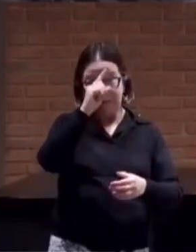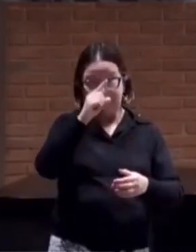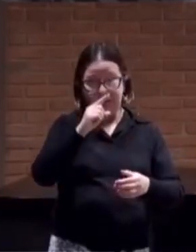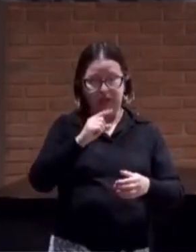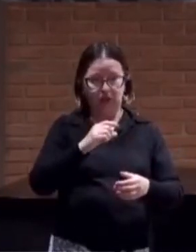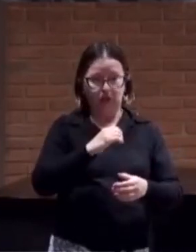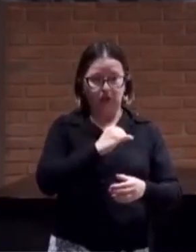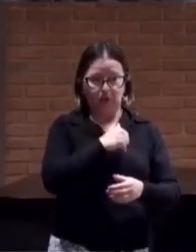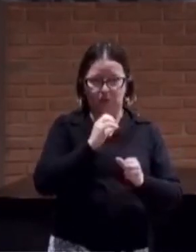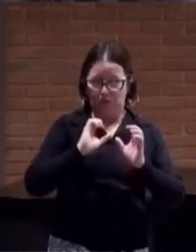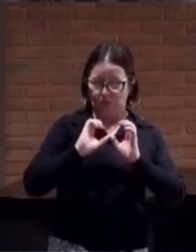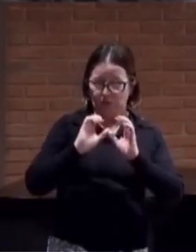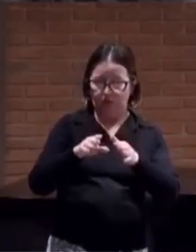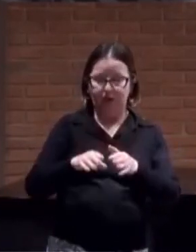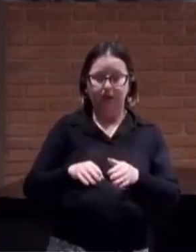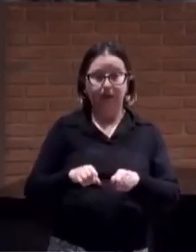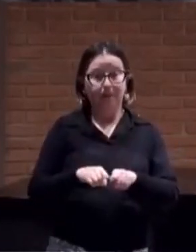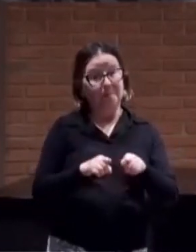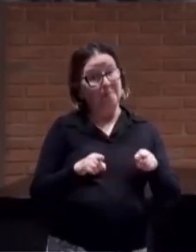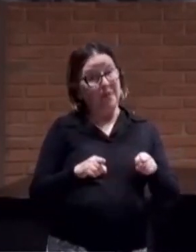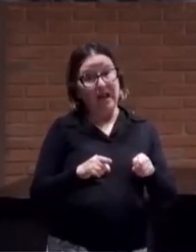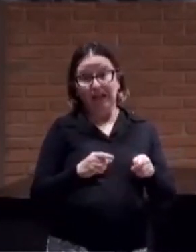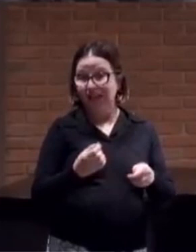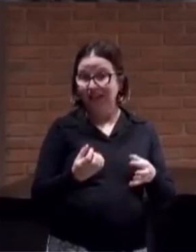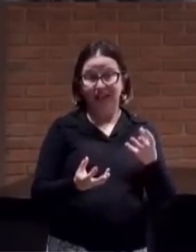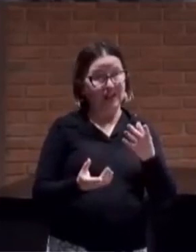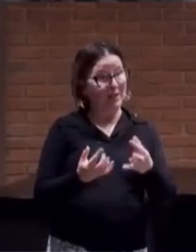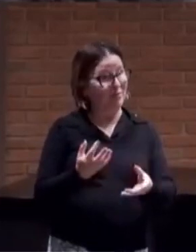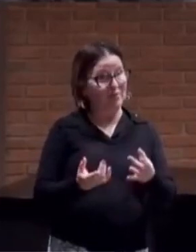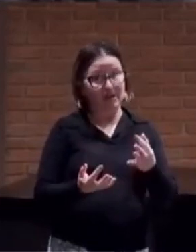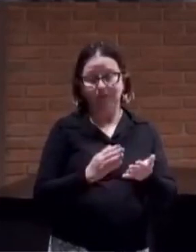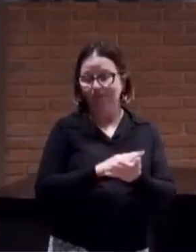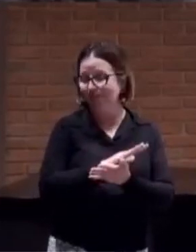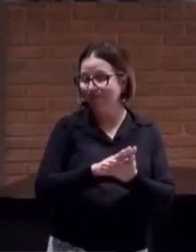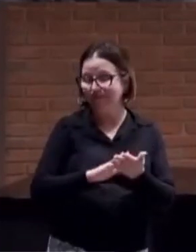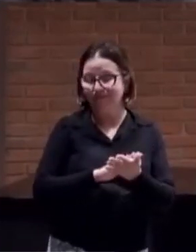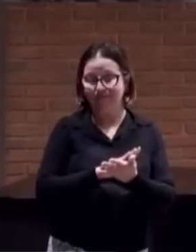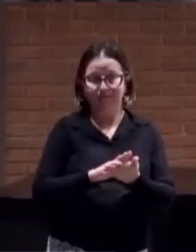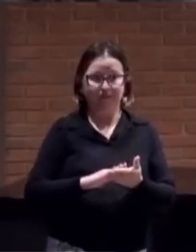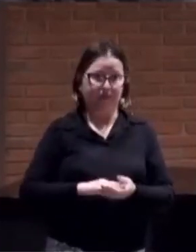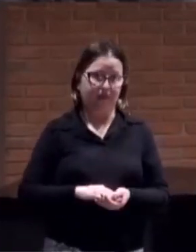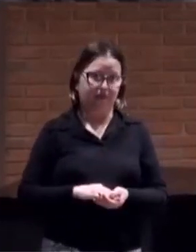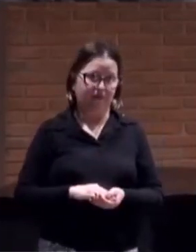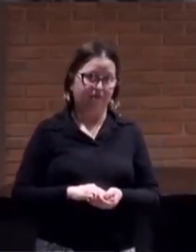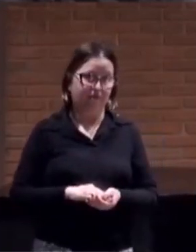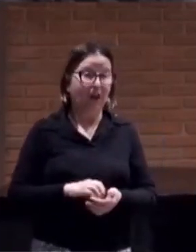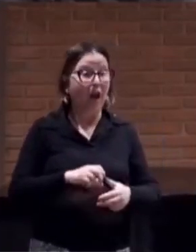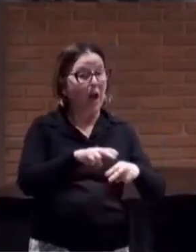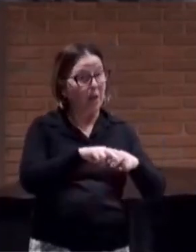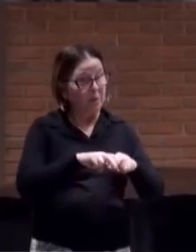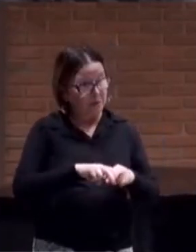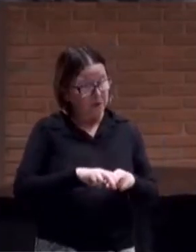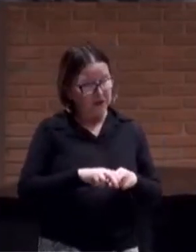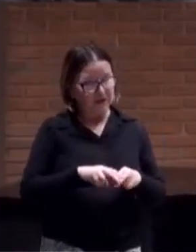queimou. Por isso que Domiciano mandou João para a ilha de Patmos.